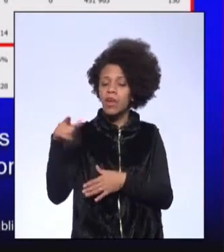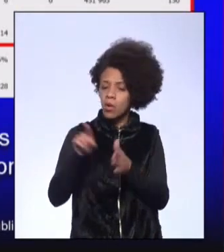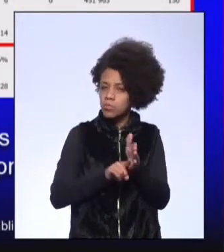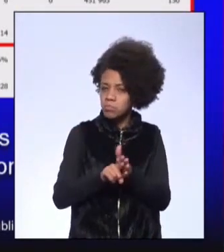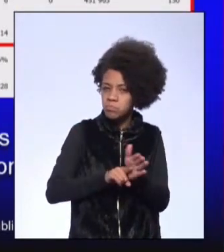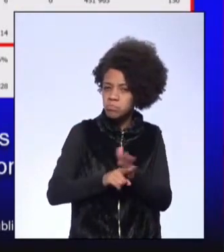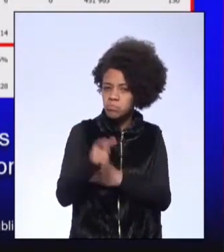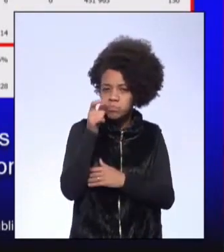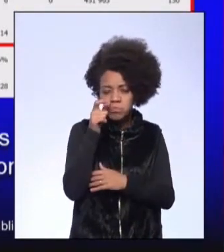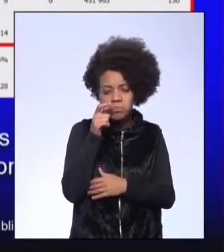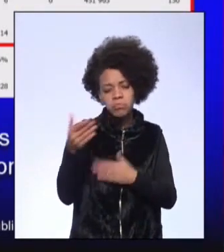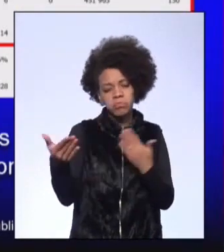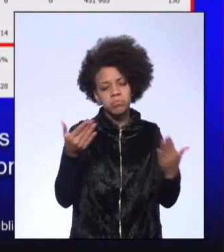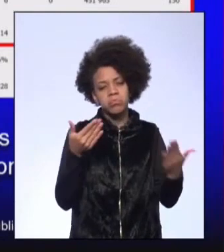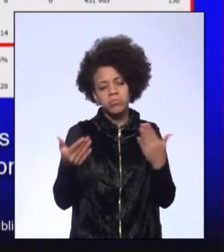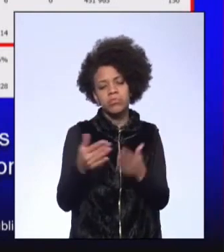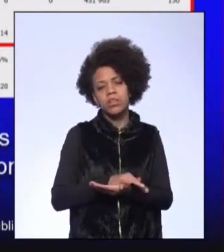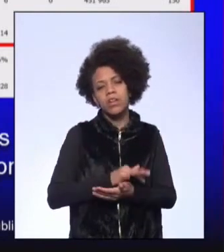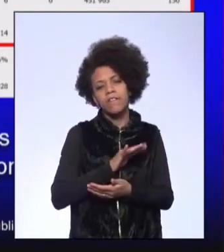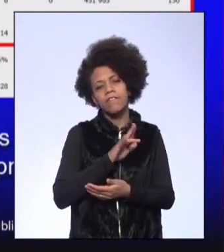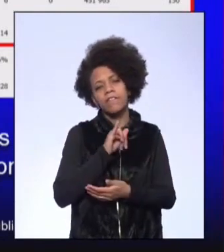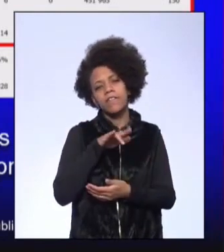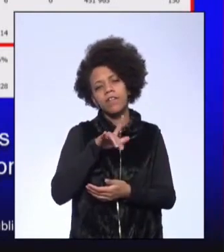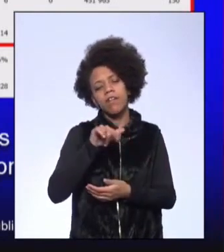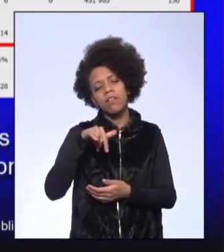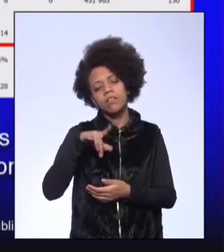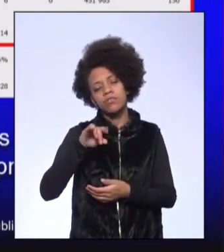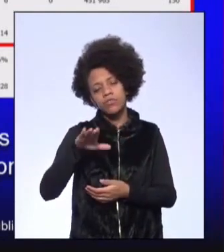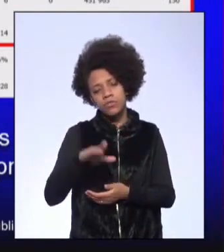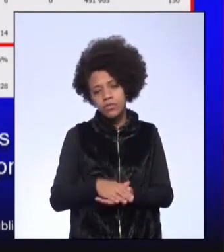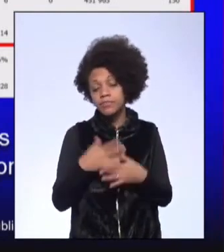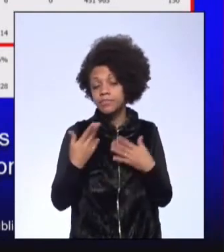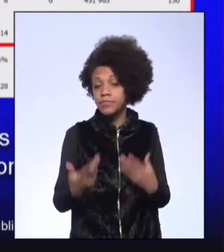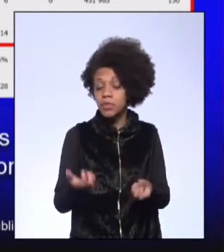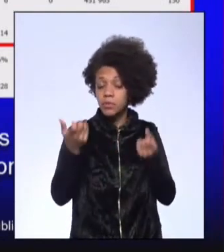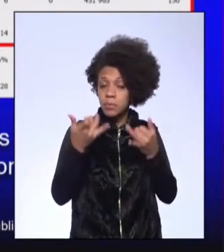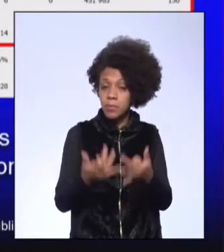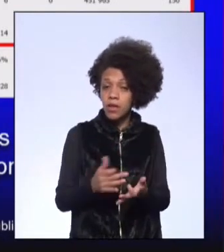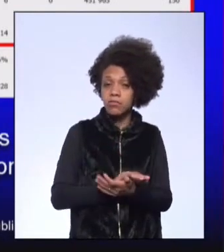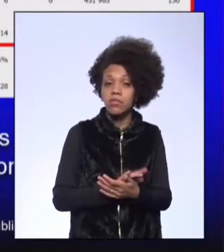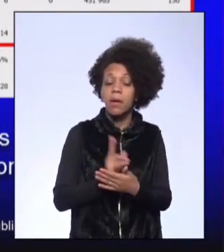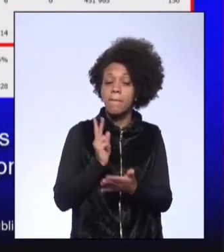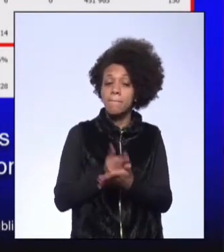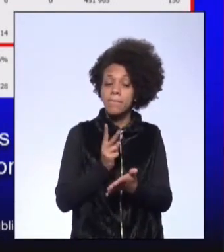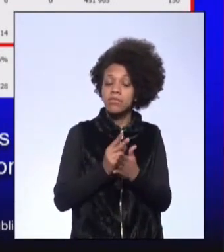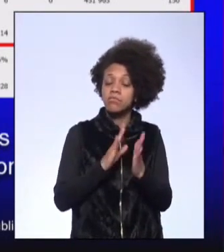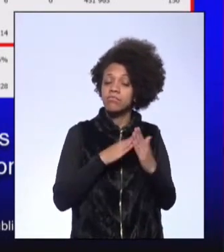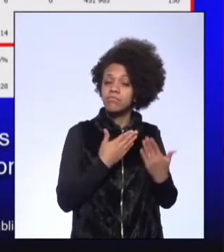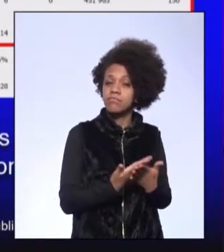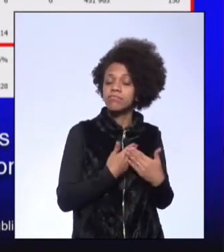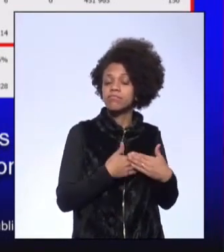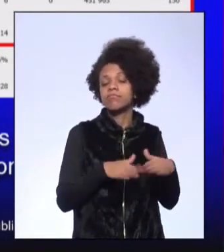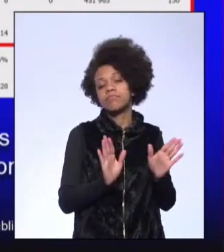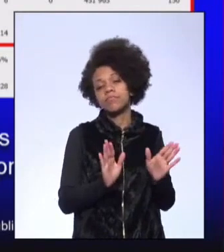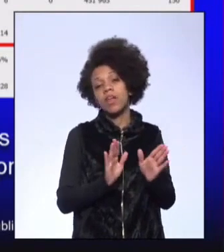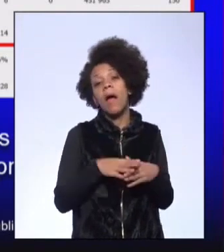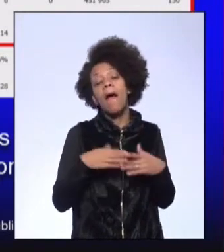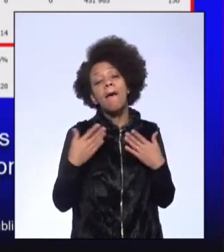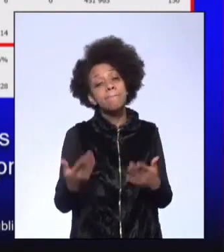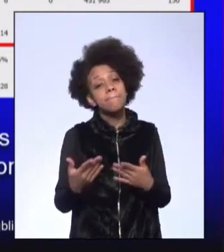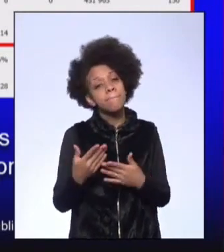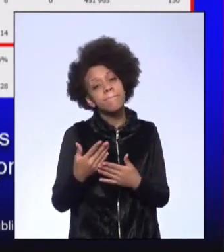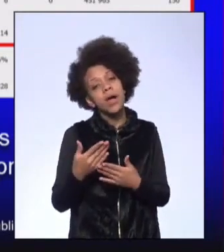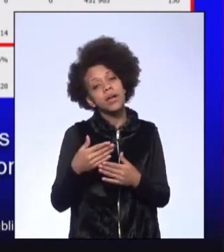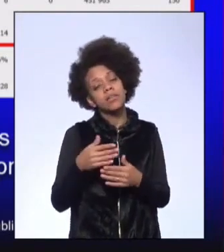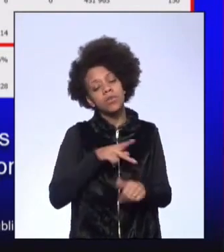interessante que comparou a Finlândia com a Suécia. Então, como eu disse, a Suécia manteve as escolas abertas, mas a Finlândia, que é um país